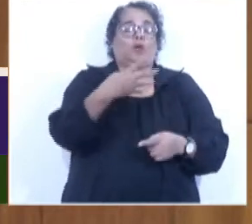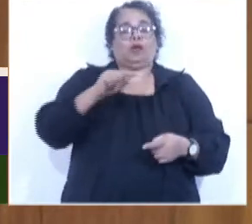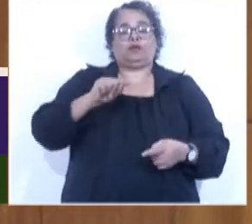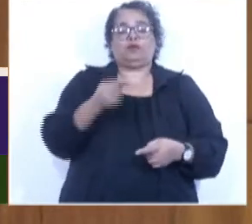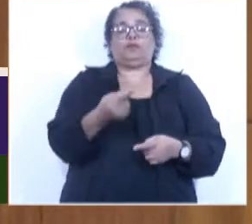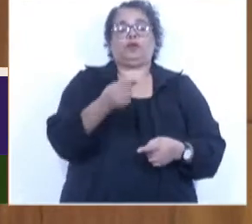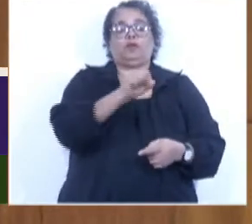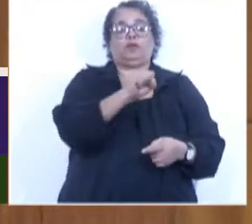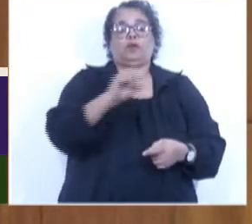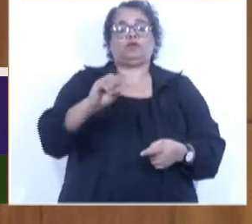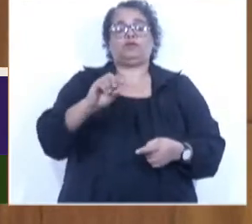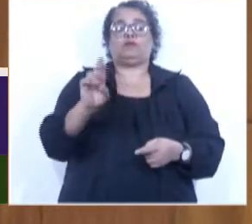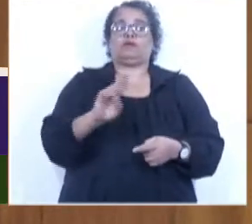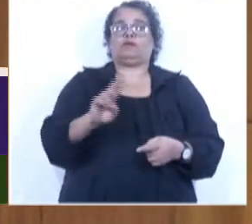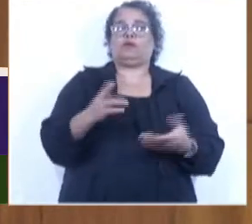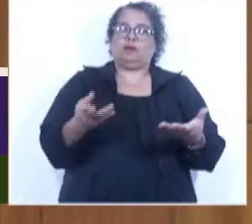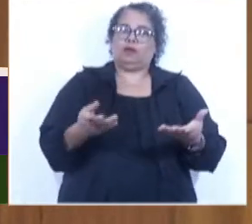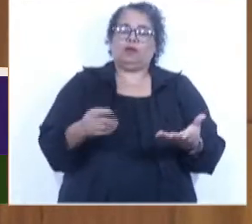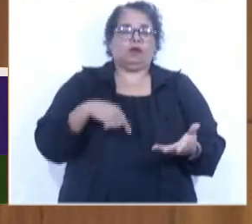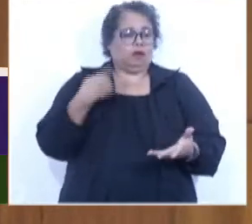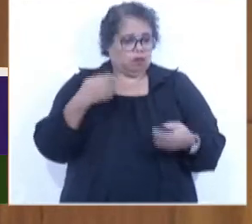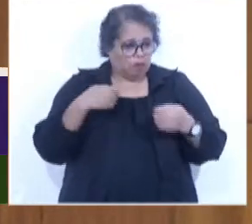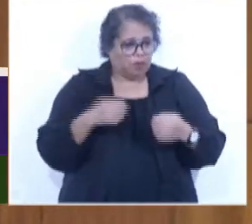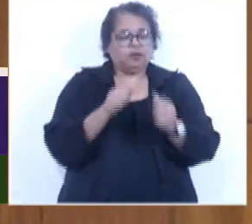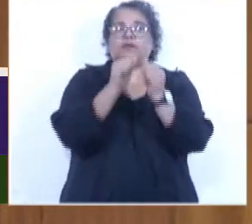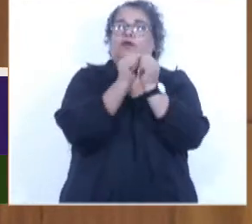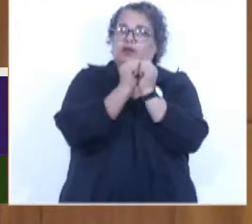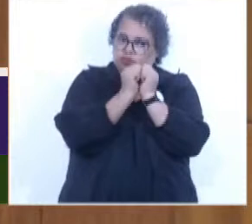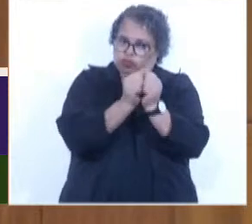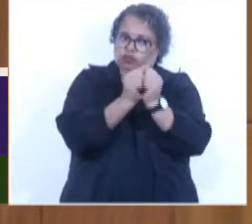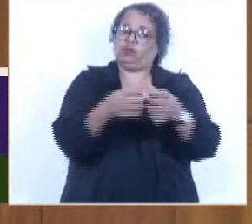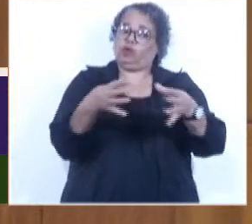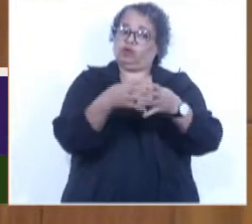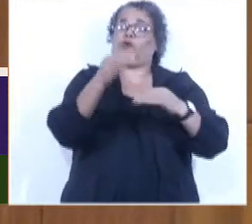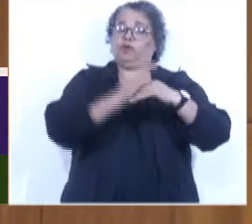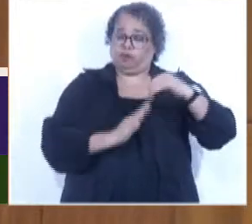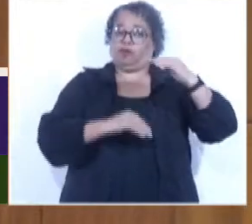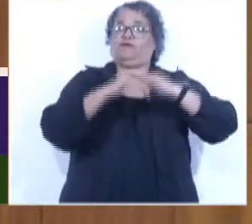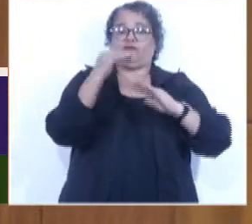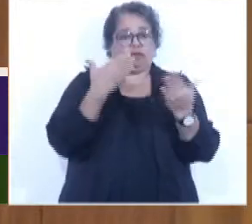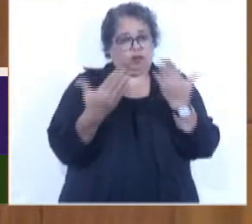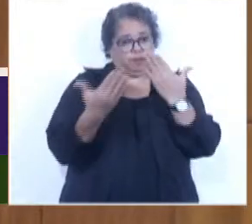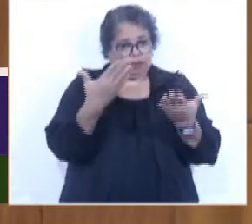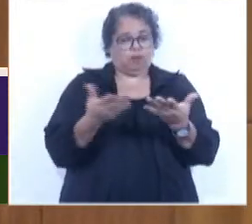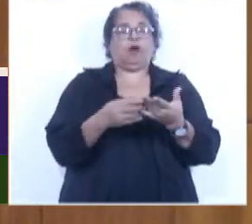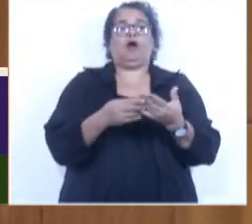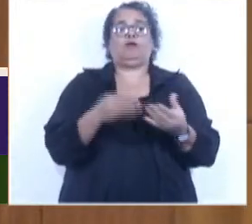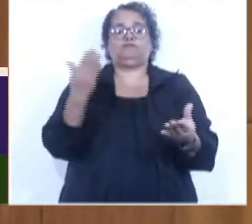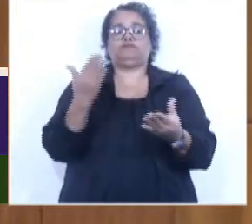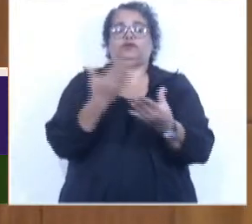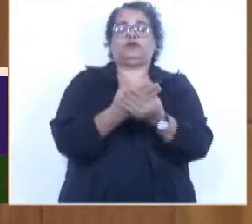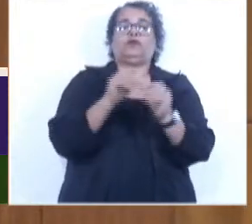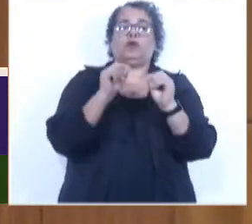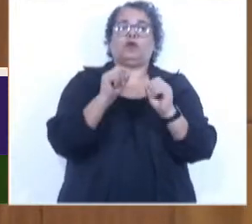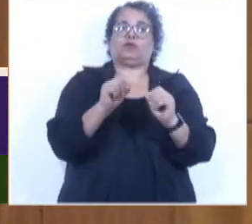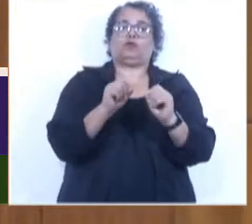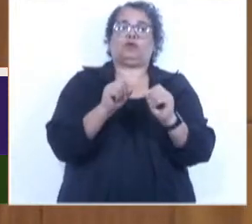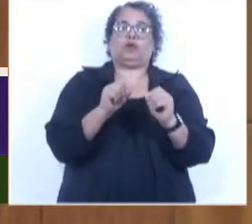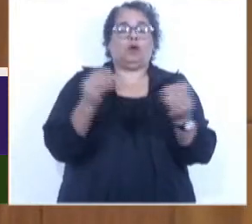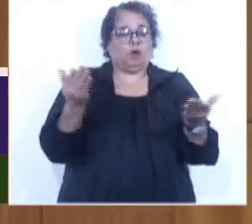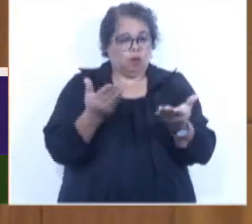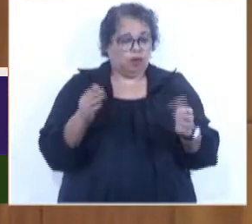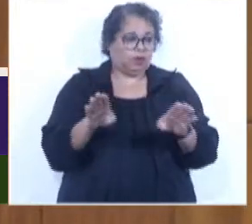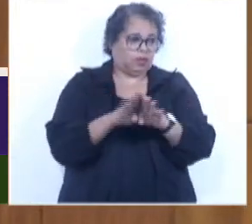essa é uma briga que nós queremos estar junto com a categoria estaremos protocolando entre hoje e amanhã